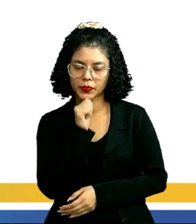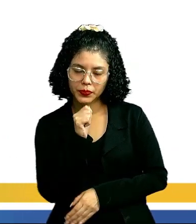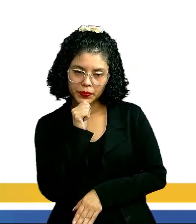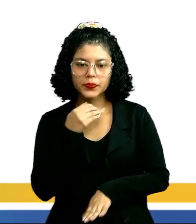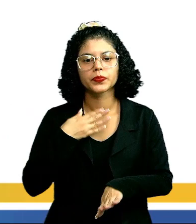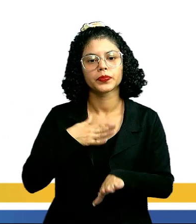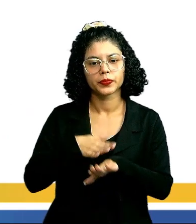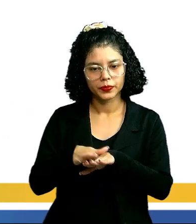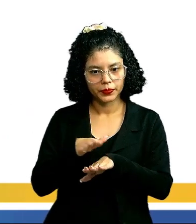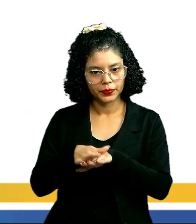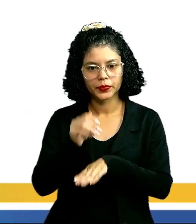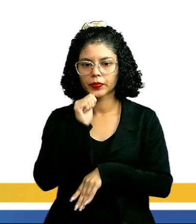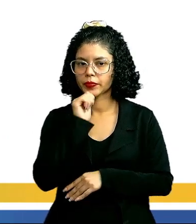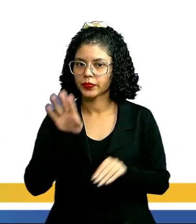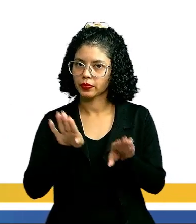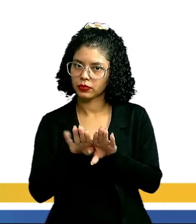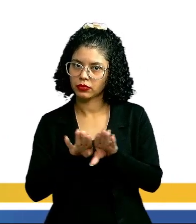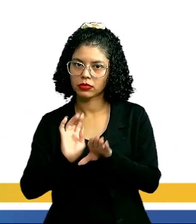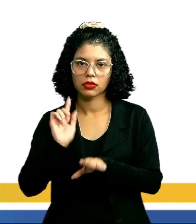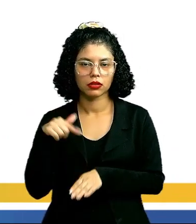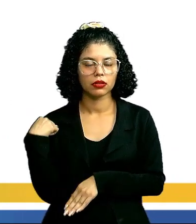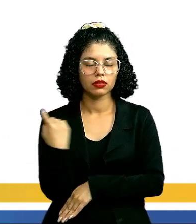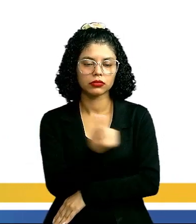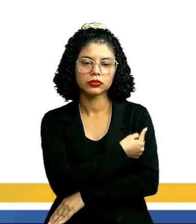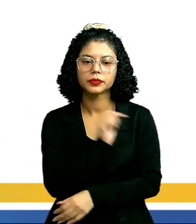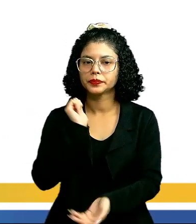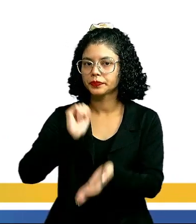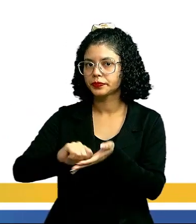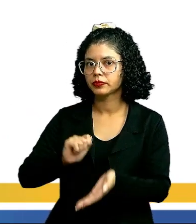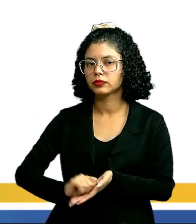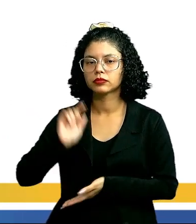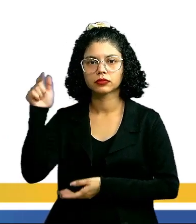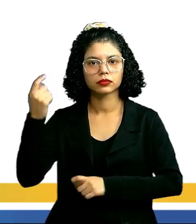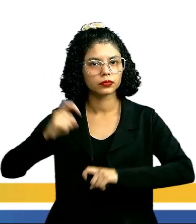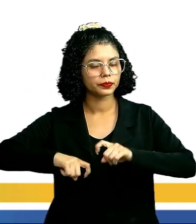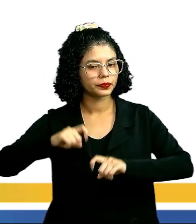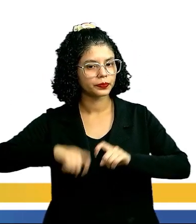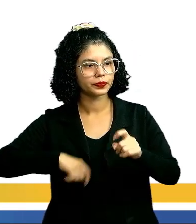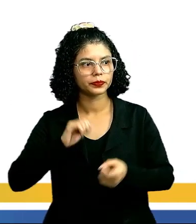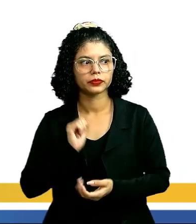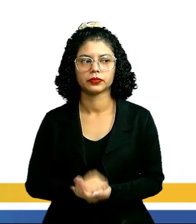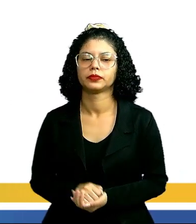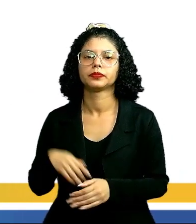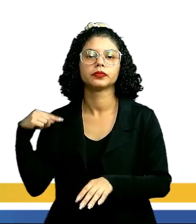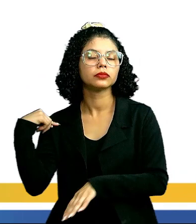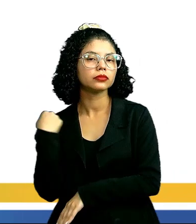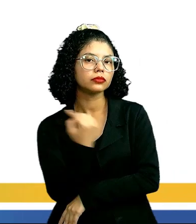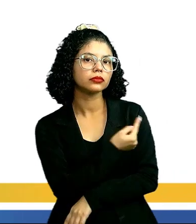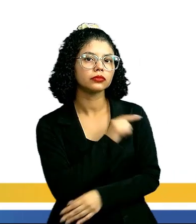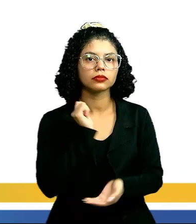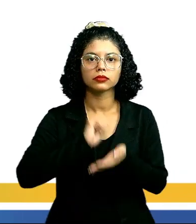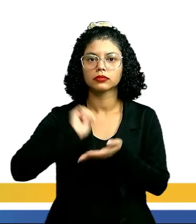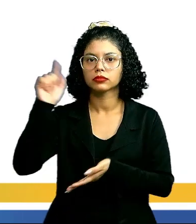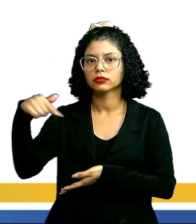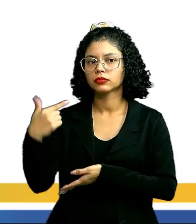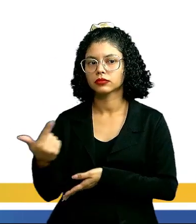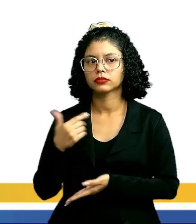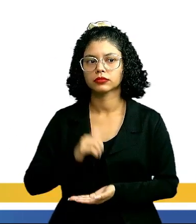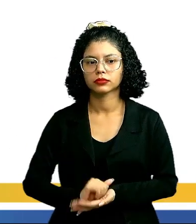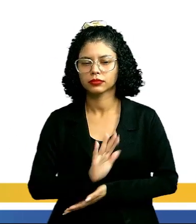sexual, que nós descrevemos em outros momentos. Aí, depois